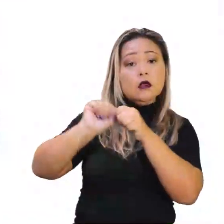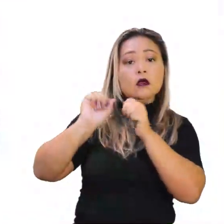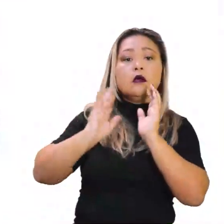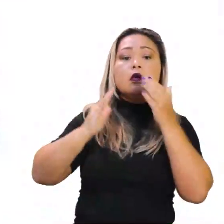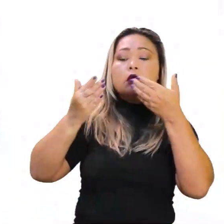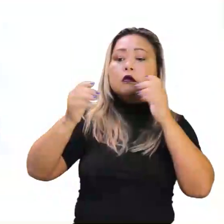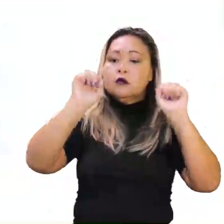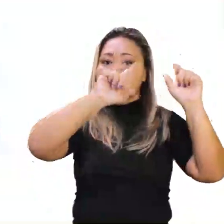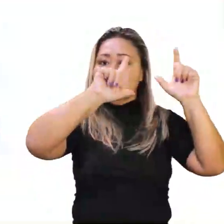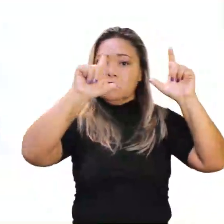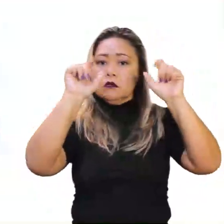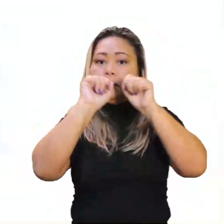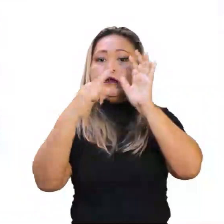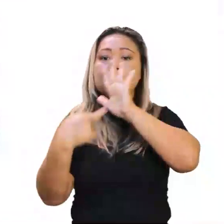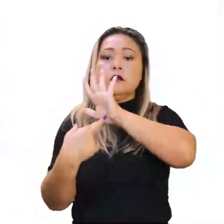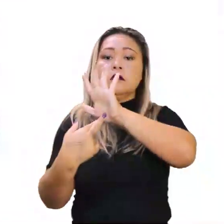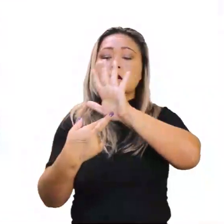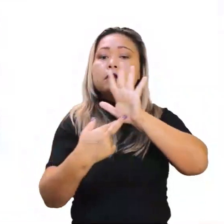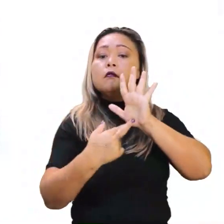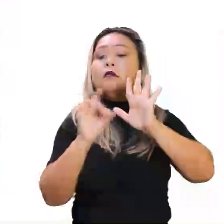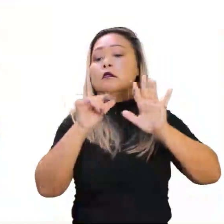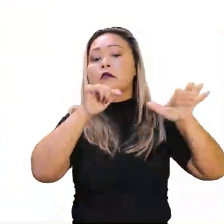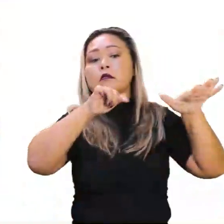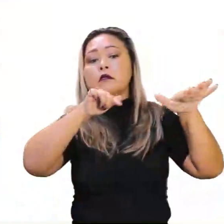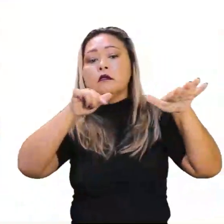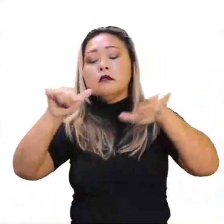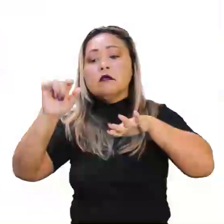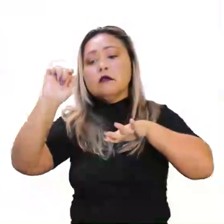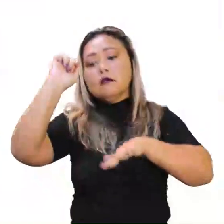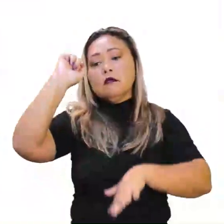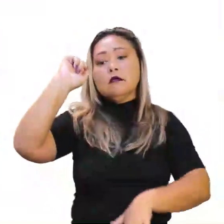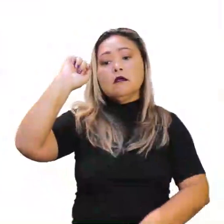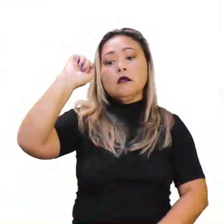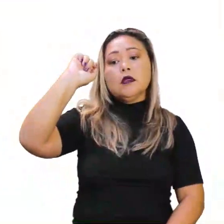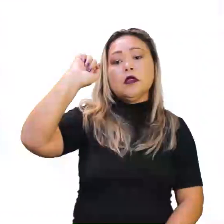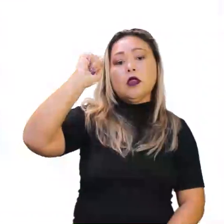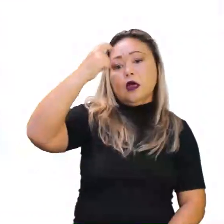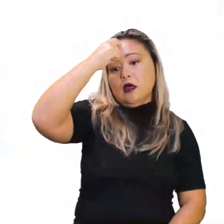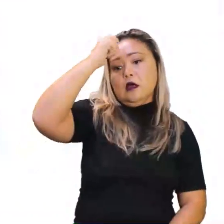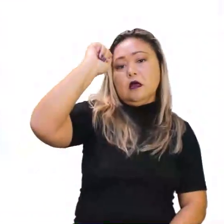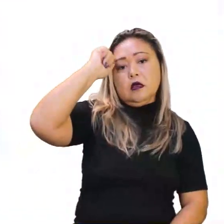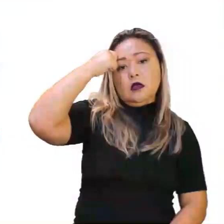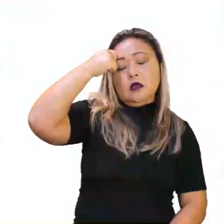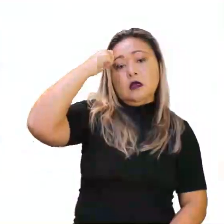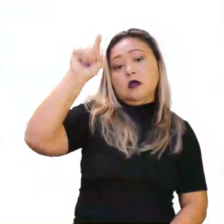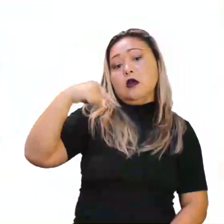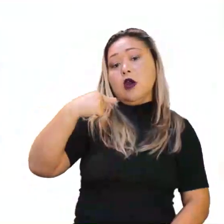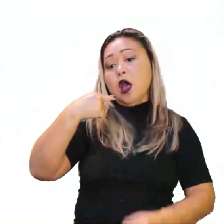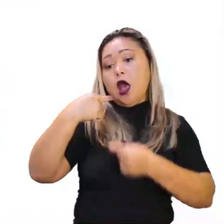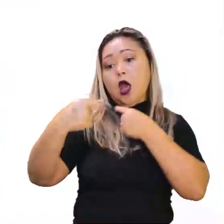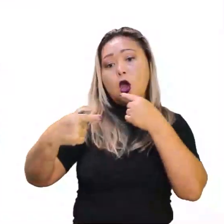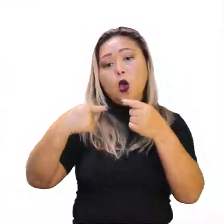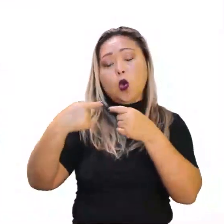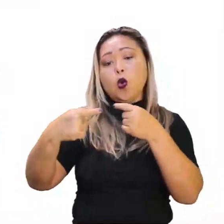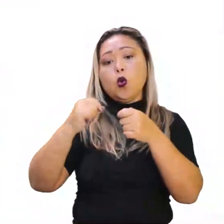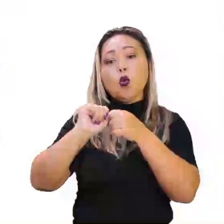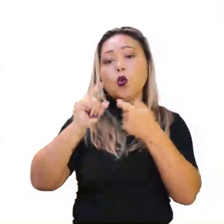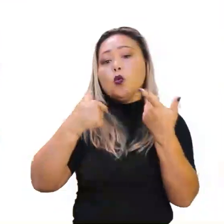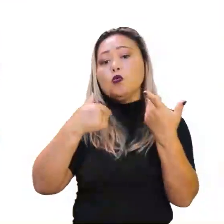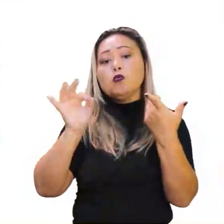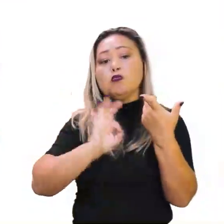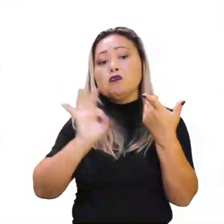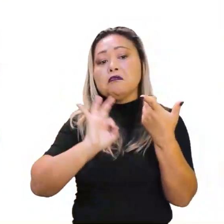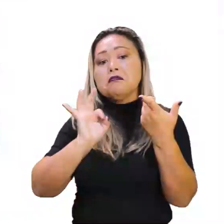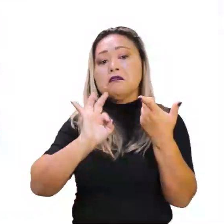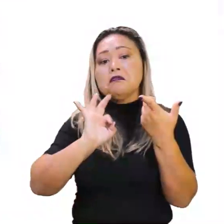Em função, então, a charge representa apenas a Semana da Consciência Negra. Volta lá mas na não charge, traz, né, nenhuma crítica